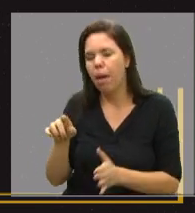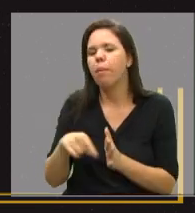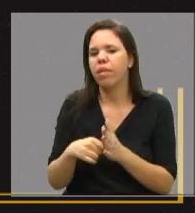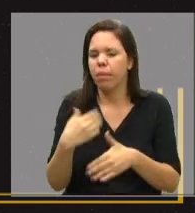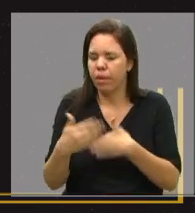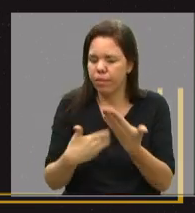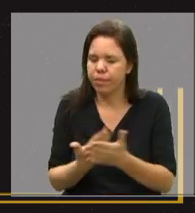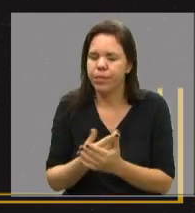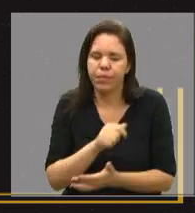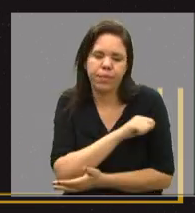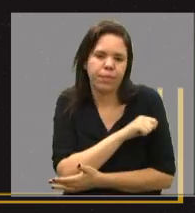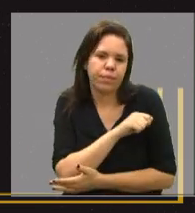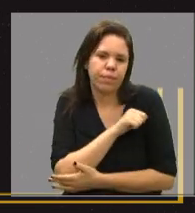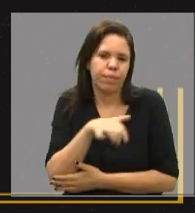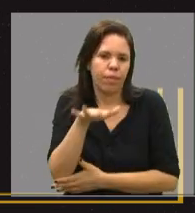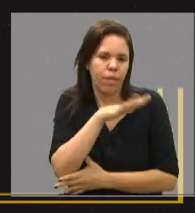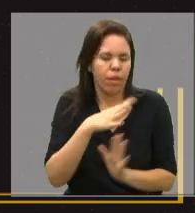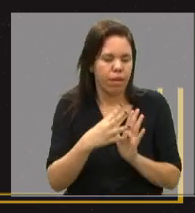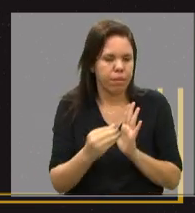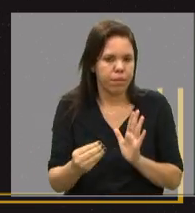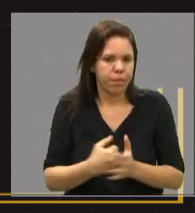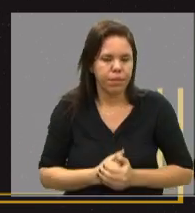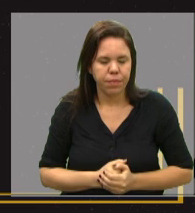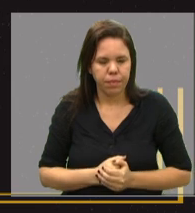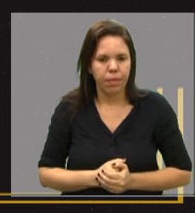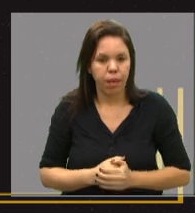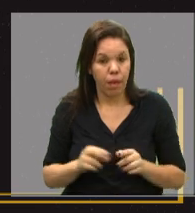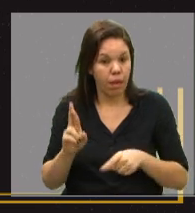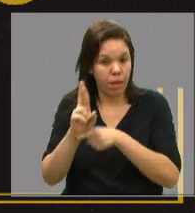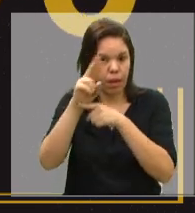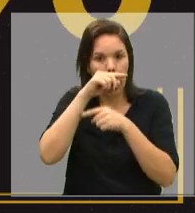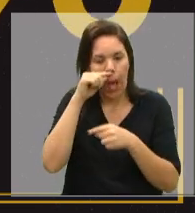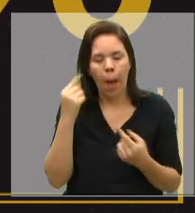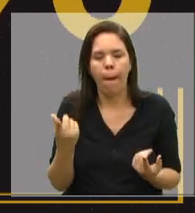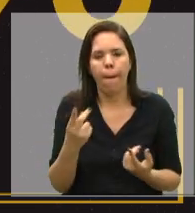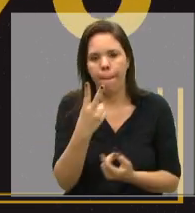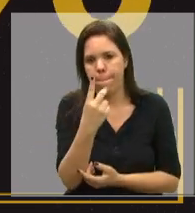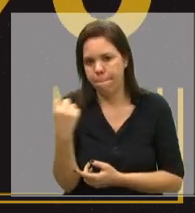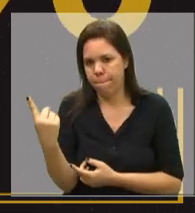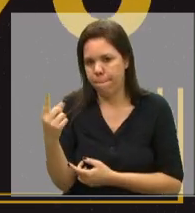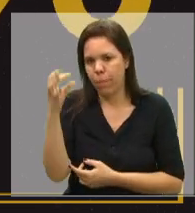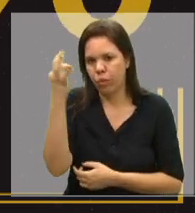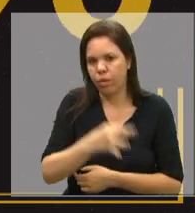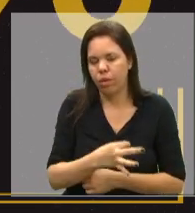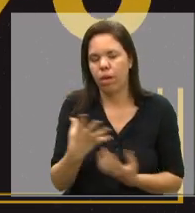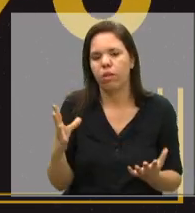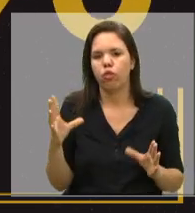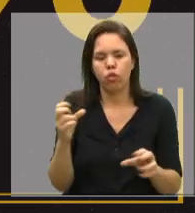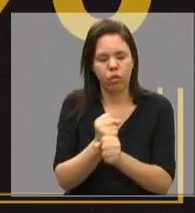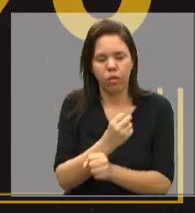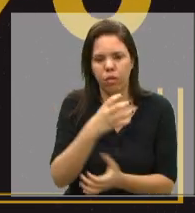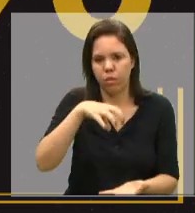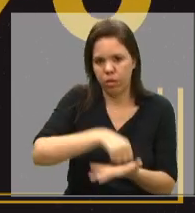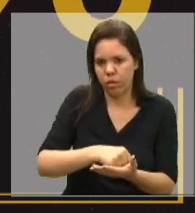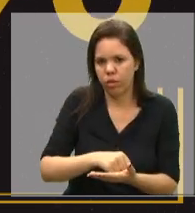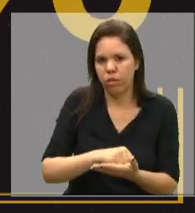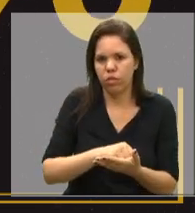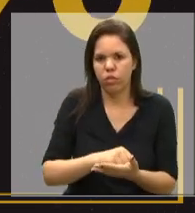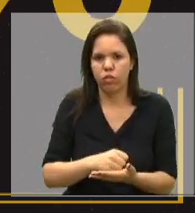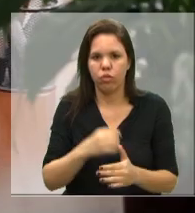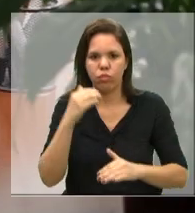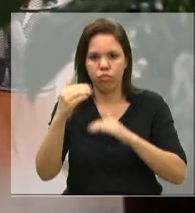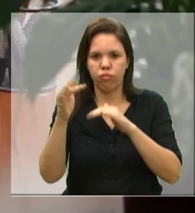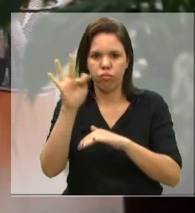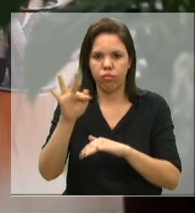tendência. Os alunos desta modalidade representam 21% do total de matrículas no ensino